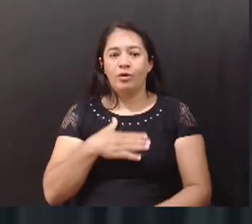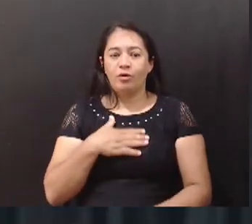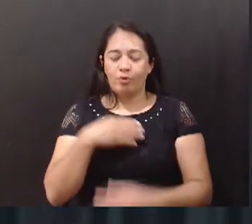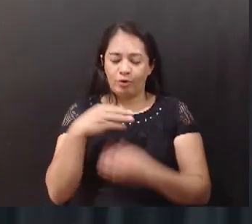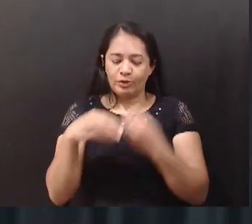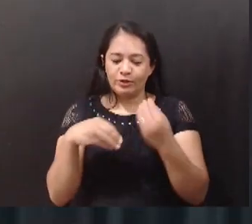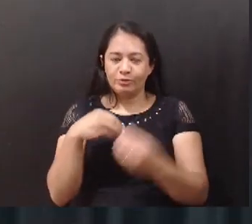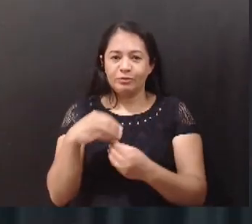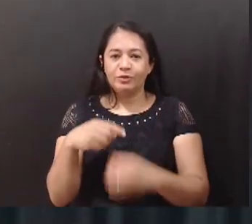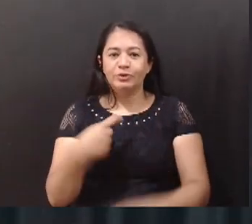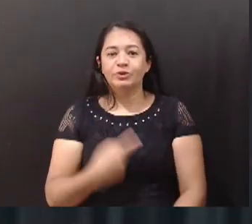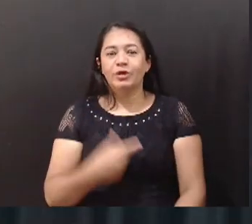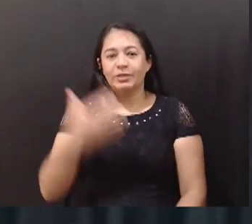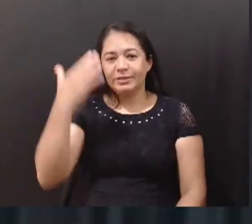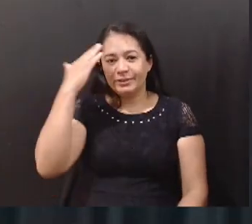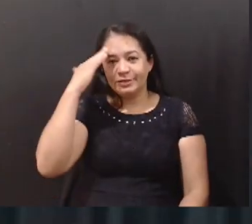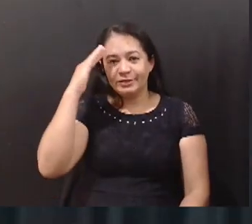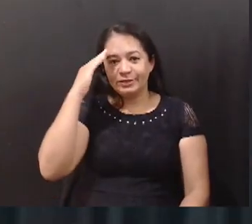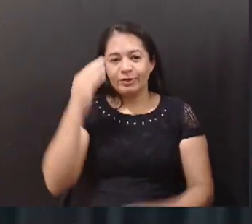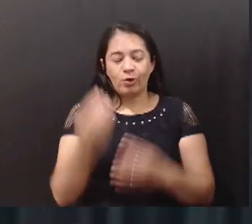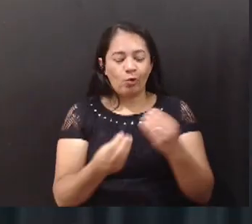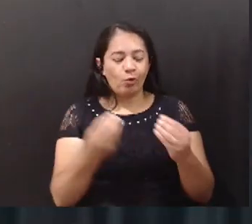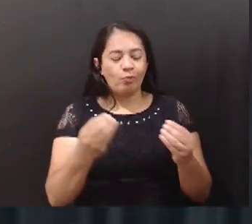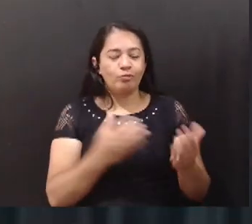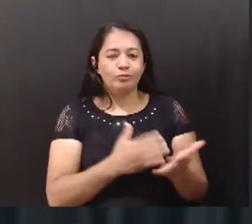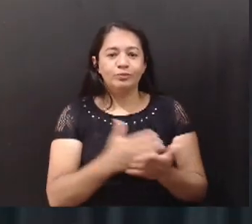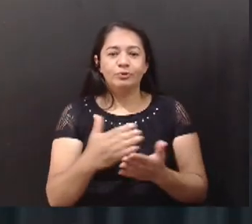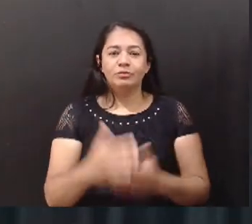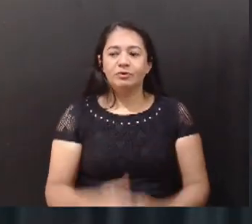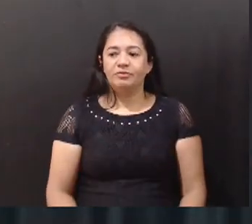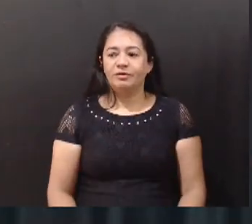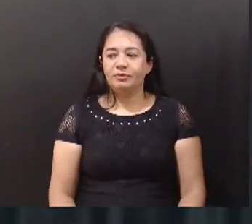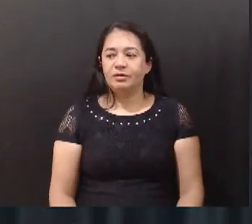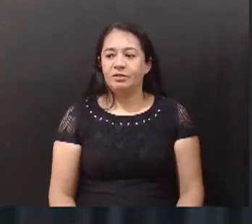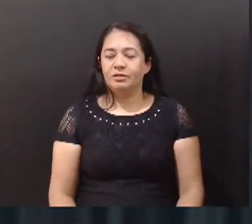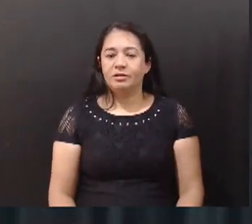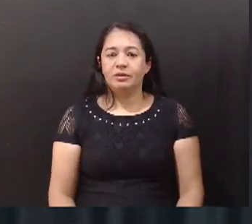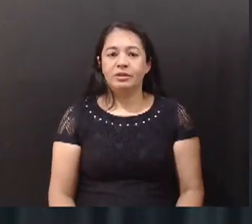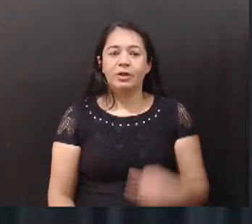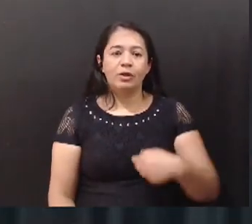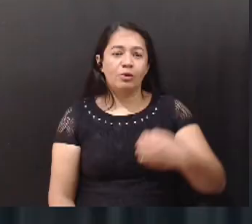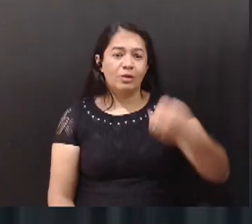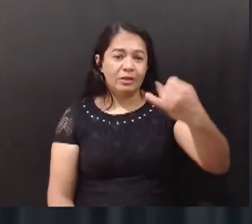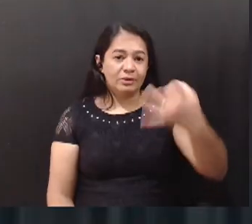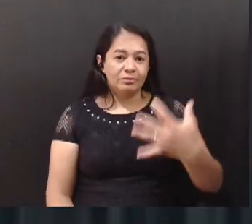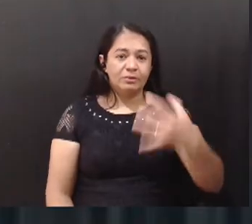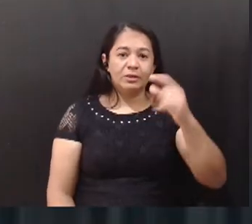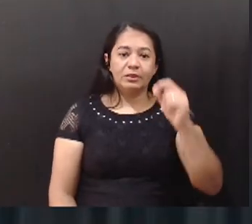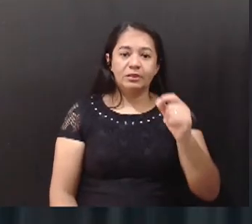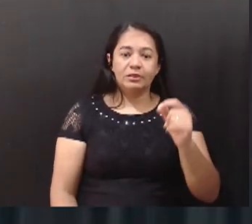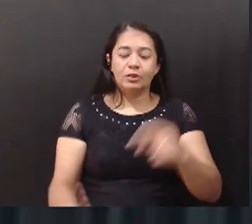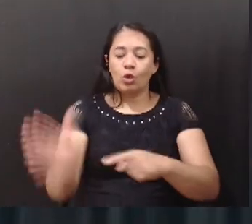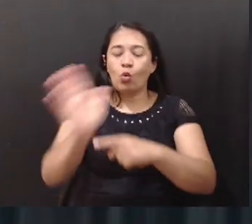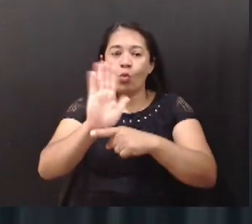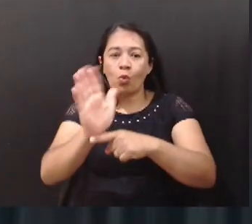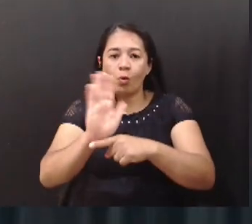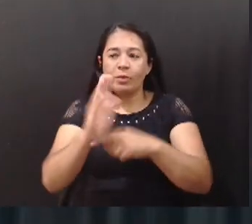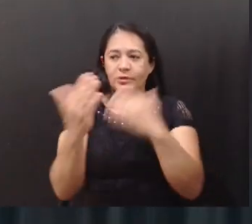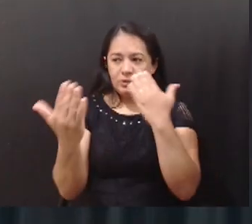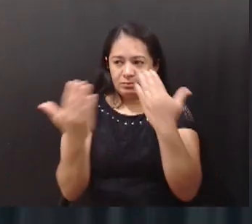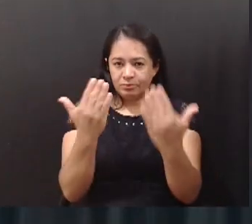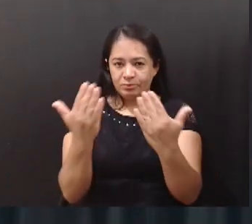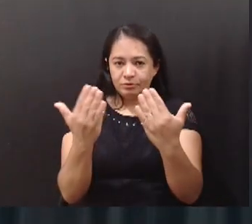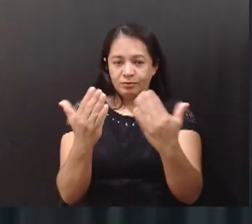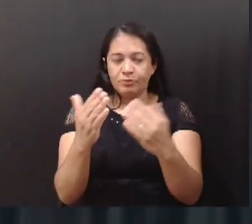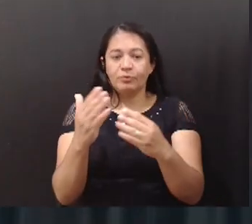ir entendendo de onde elas vêm. Isso, vamos lá. Então, o que eu quero falar para você? Eu vou pegar o filme como base. Tá. O filme, Divertidamente, ele